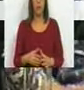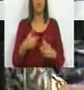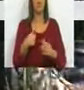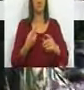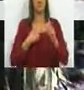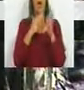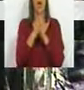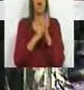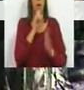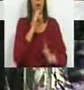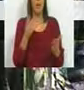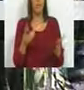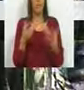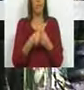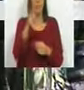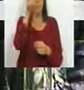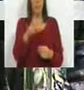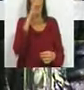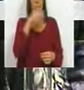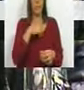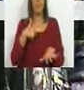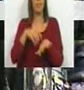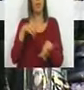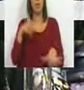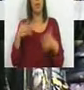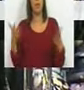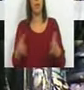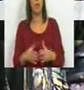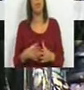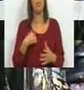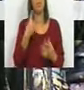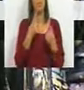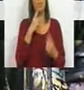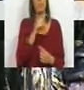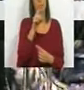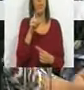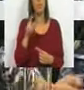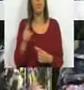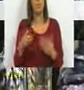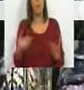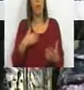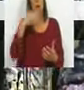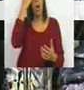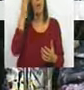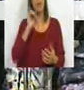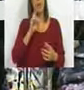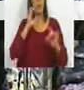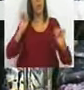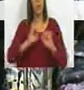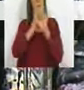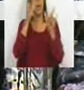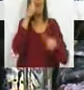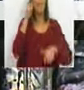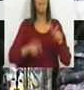não podia deixar de aproveitar esta oportunidade de estar com o Sr. Ministro da Saúde no Parlamento e de lhe colocar algumas questões que eu acho que era importante para esclarecer